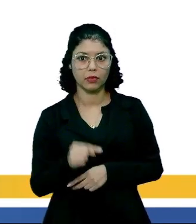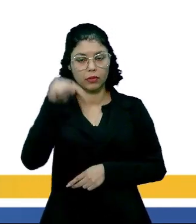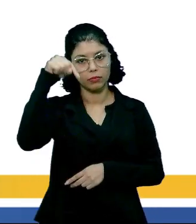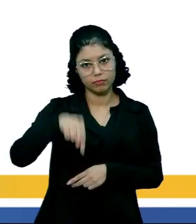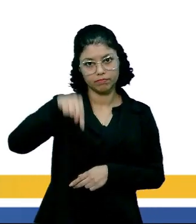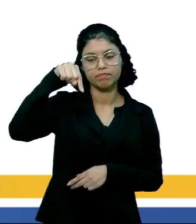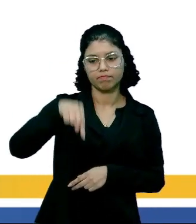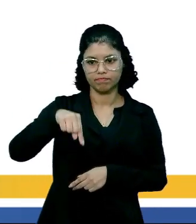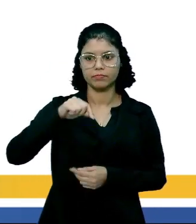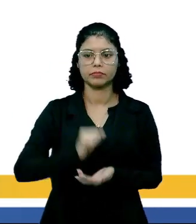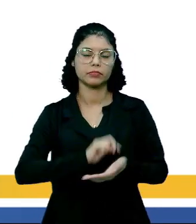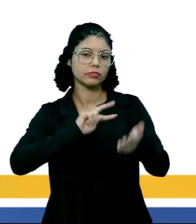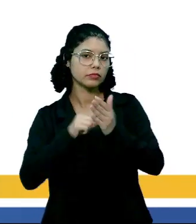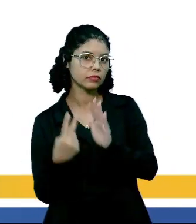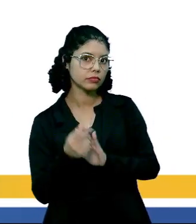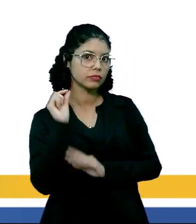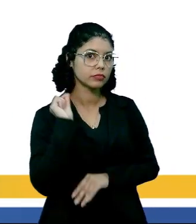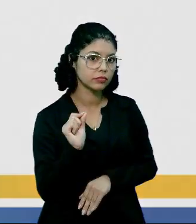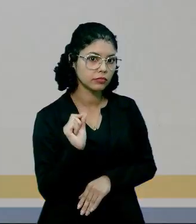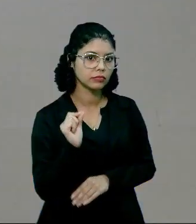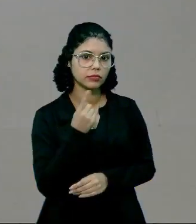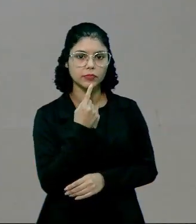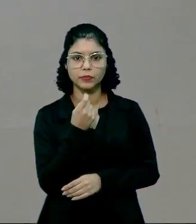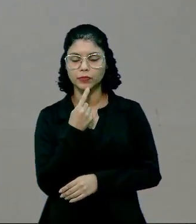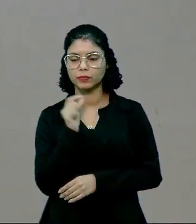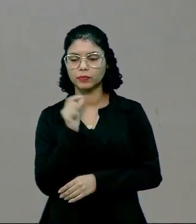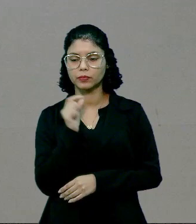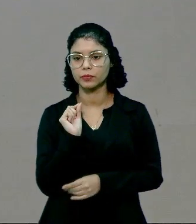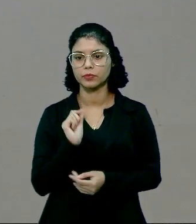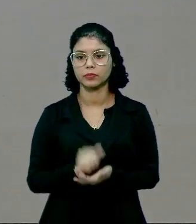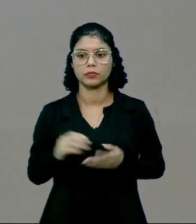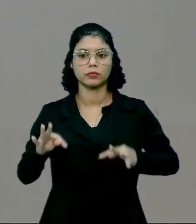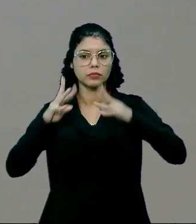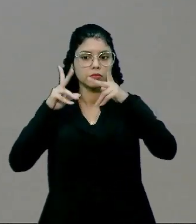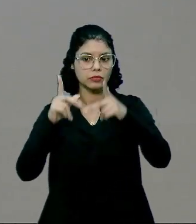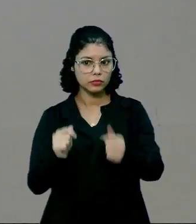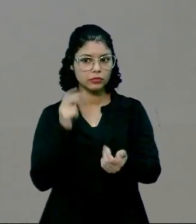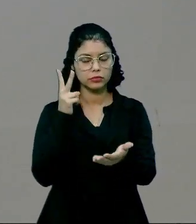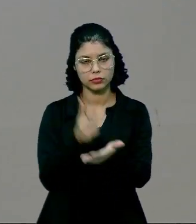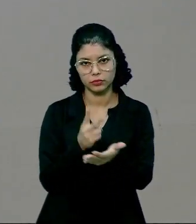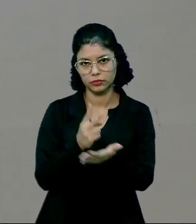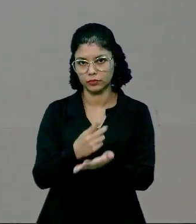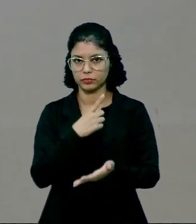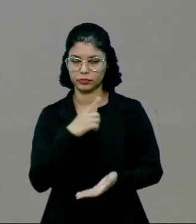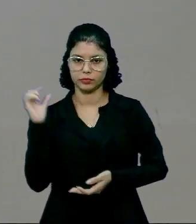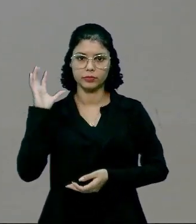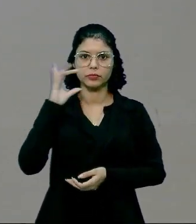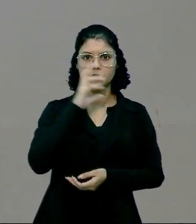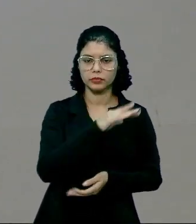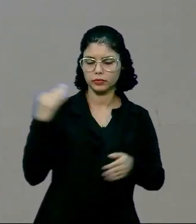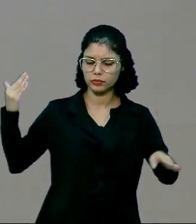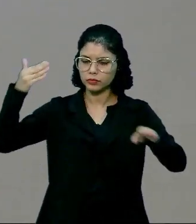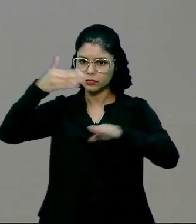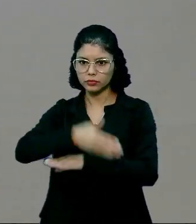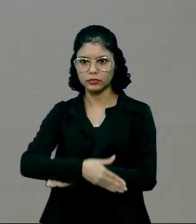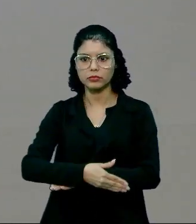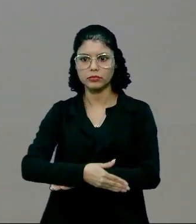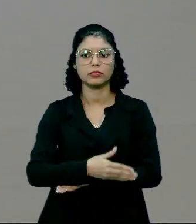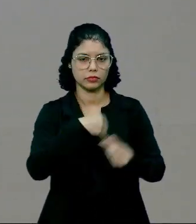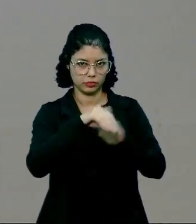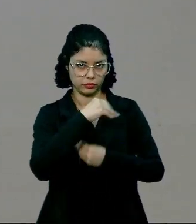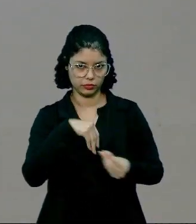está descendo que que significa essa setinhas vermelhas pessoal todas as vezes em que eu tenho esse calor entrando na reação